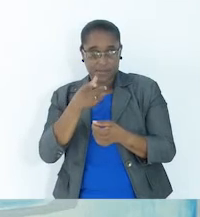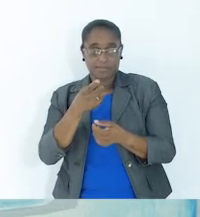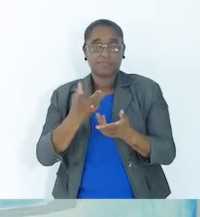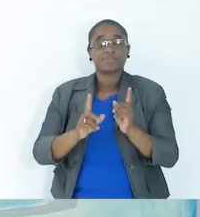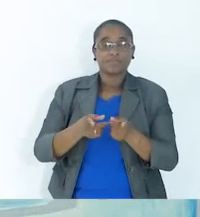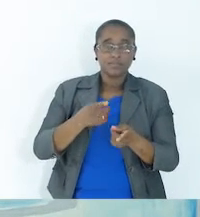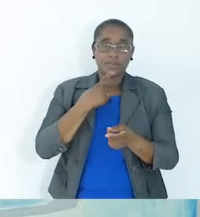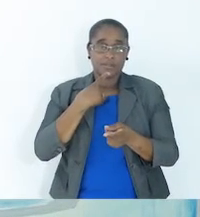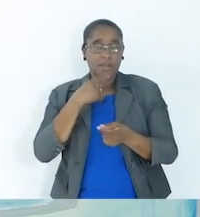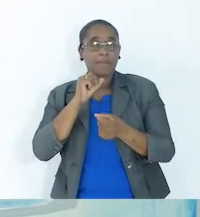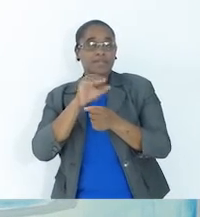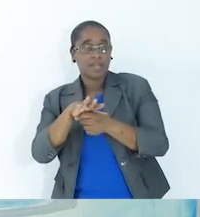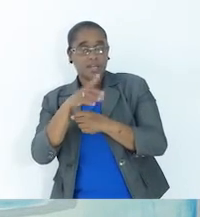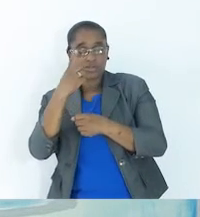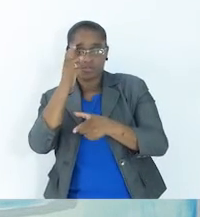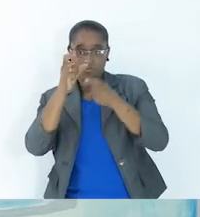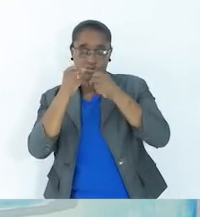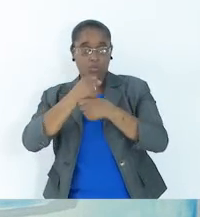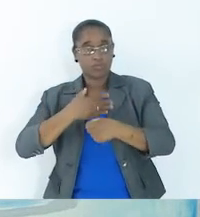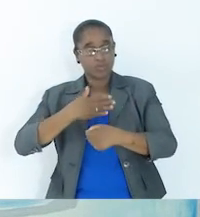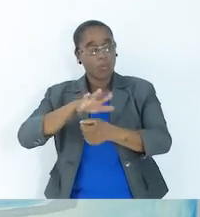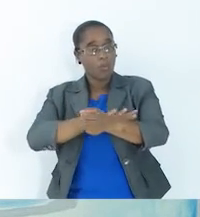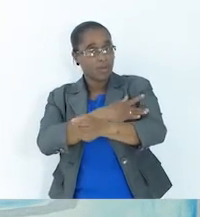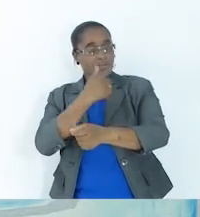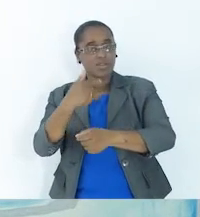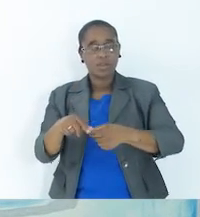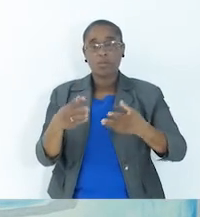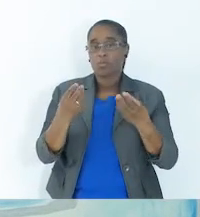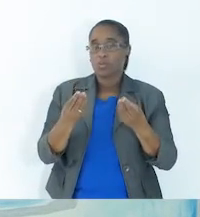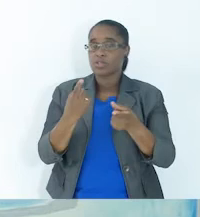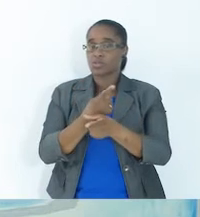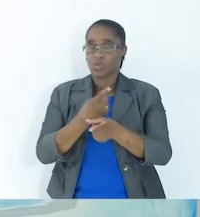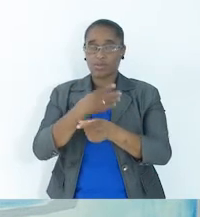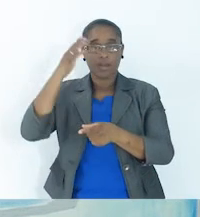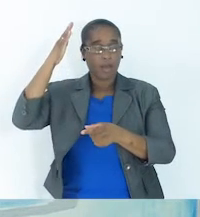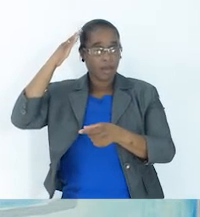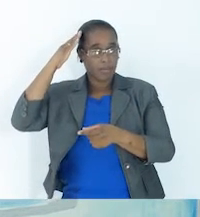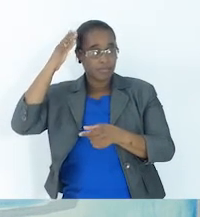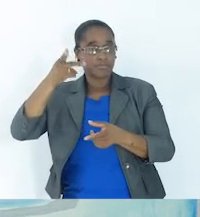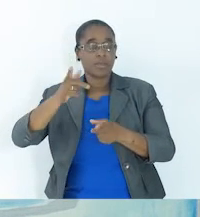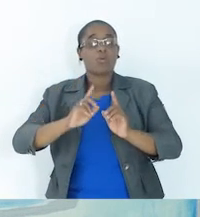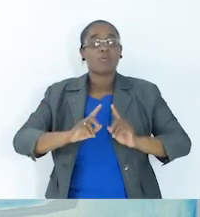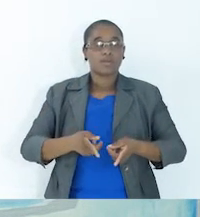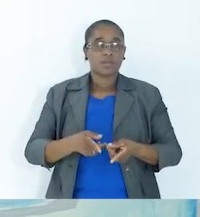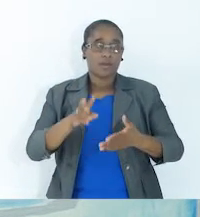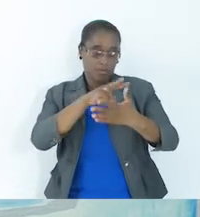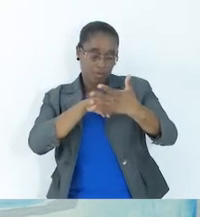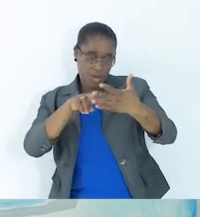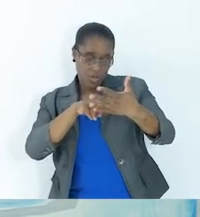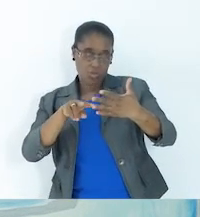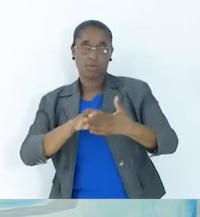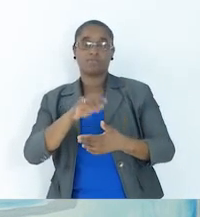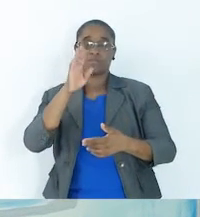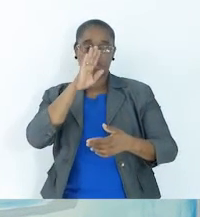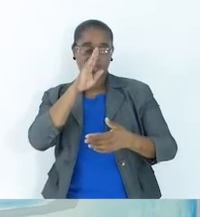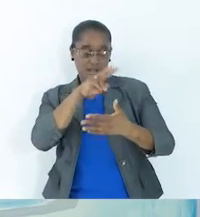que ter muita coisa em linha. A começar pela leitura. Se